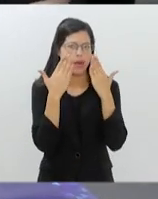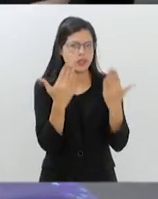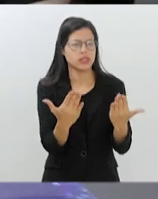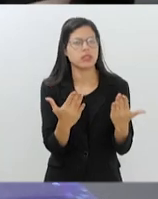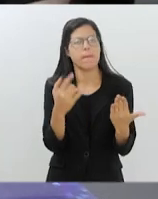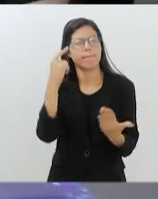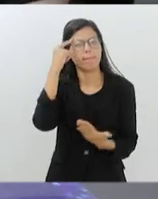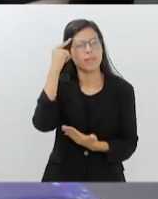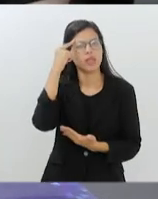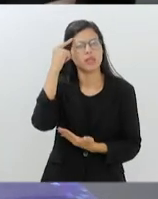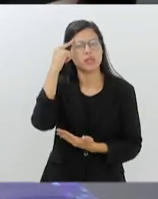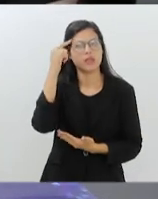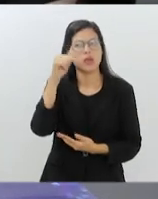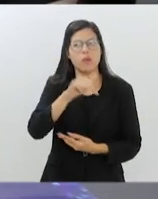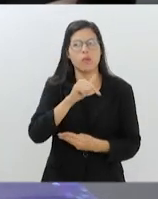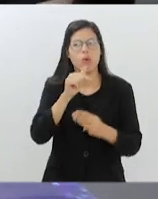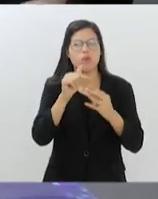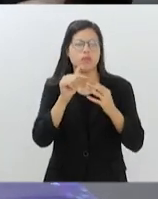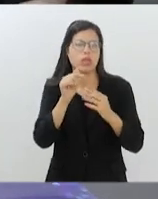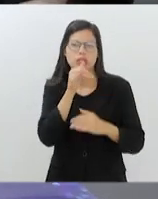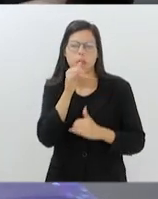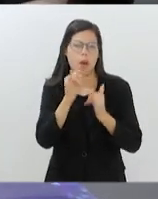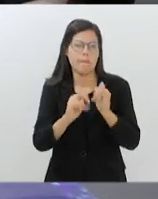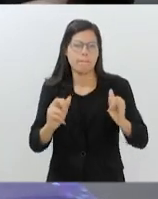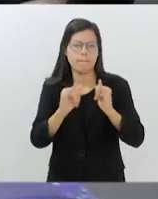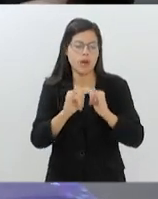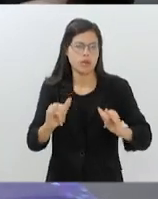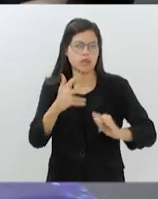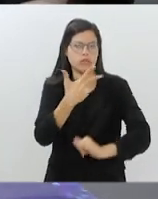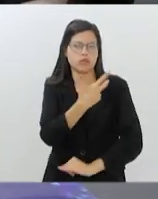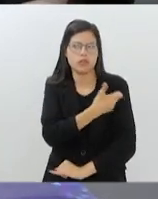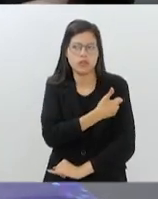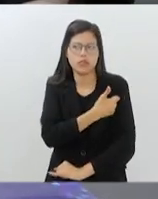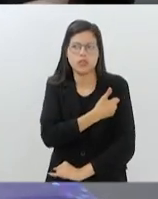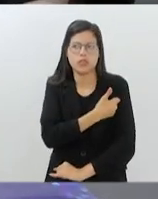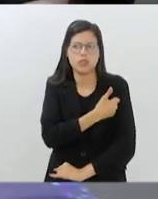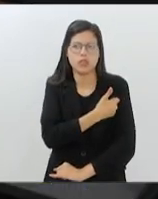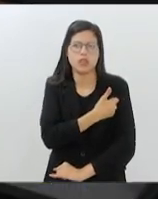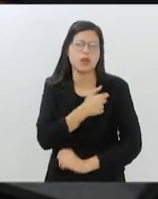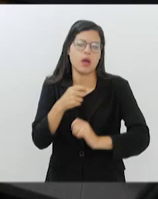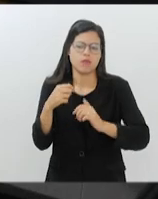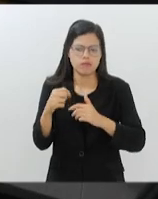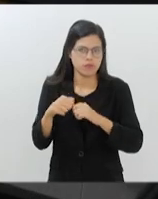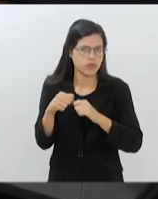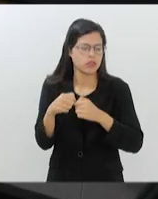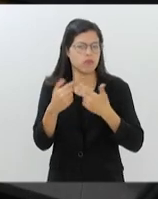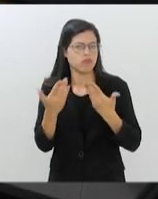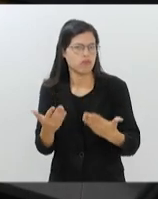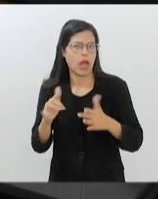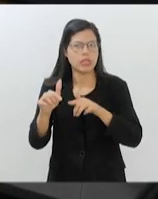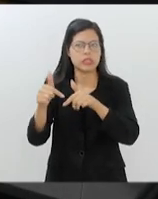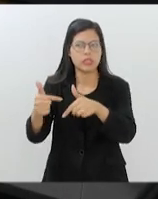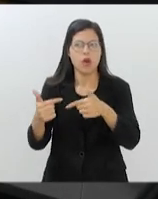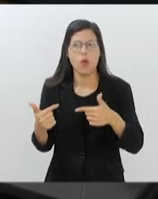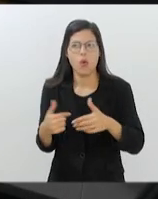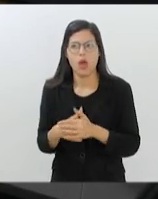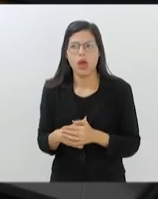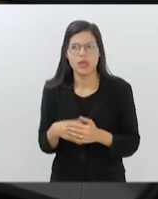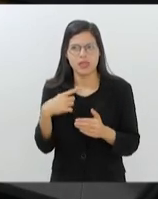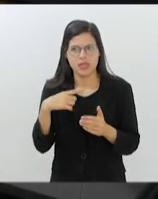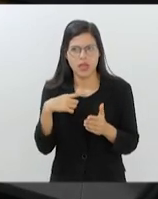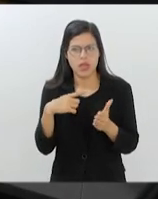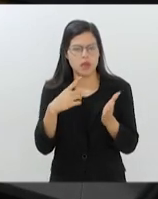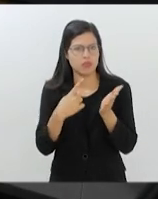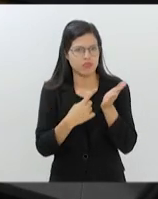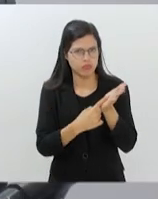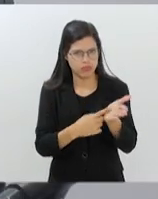que a partir dessa demanda para uma campanha de vacina seria teremos entendimento deí as agências elas devolvem com uma data programada olha até